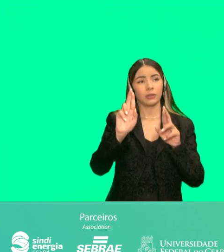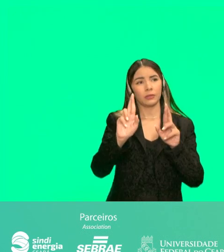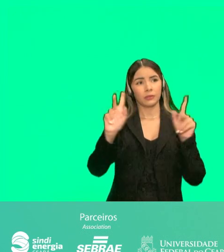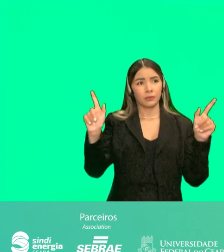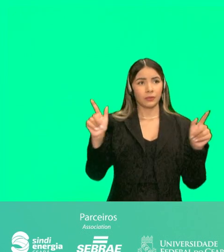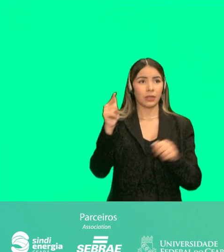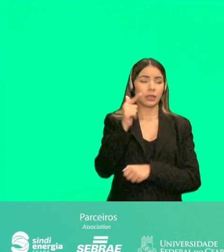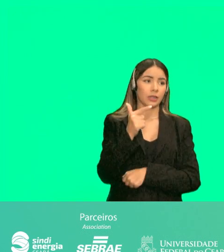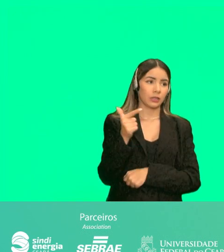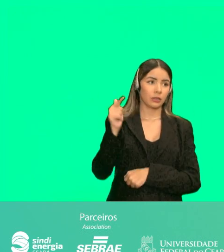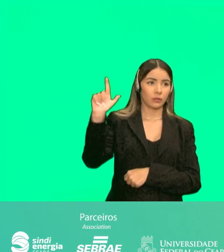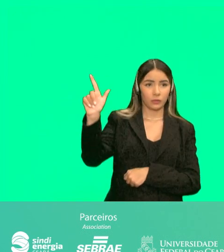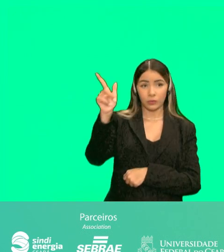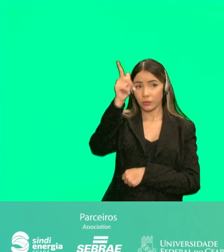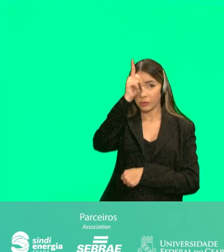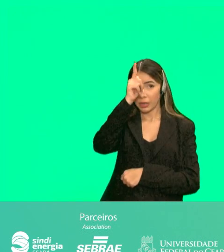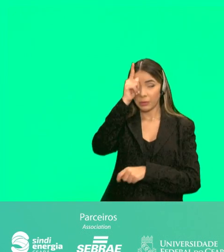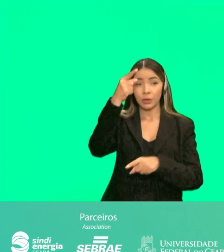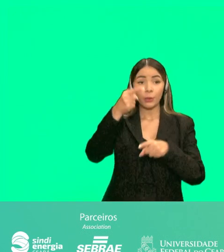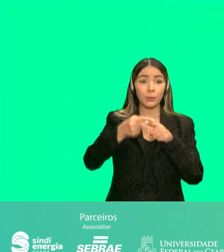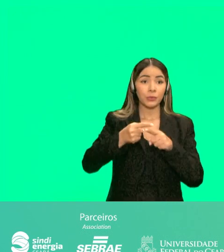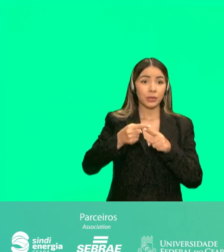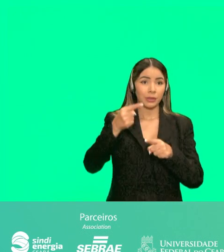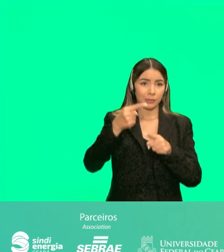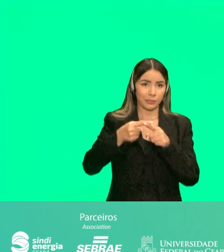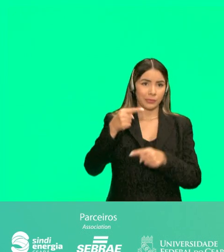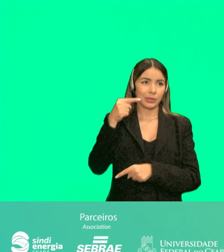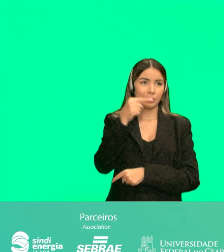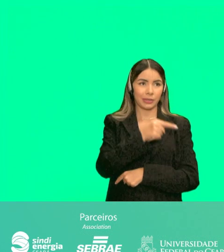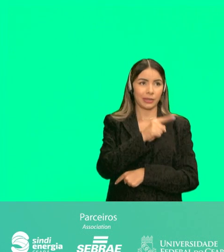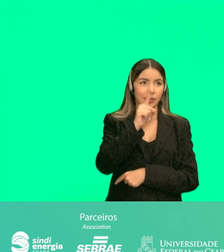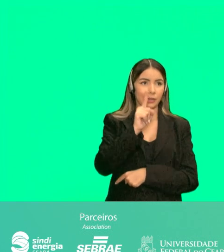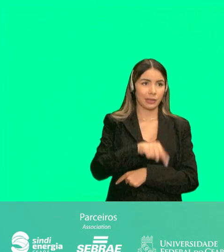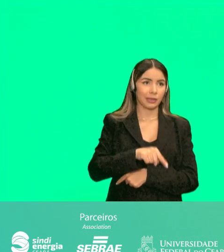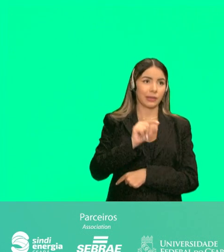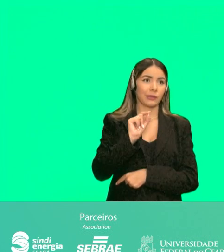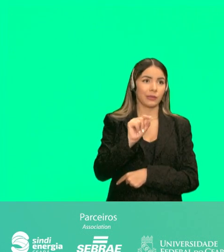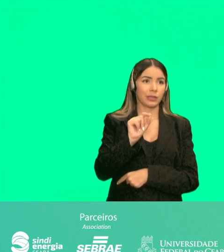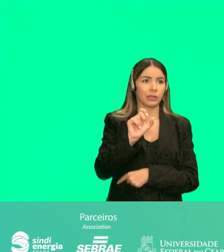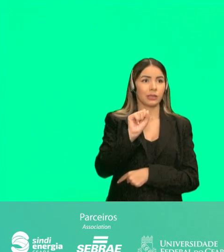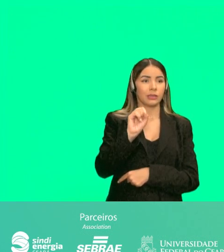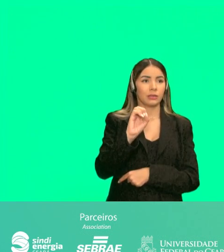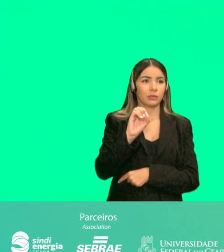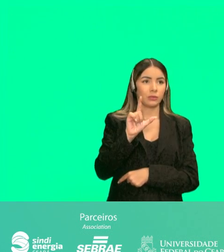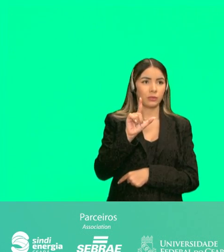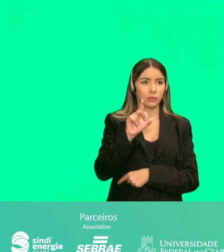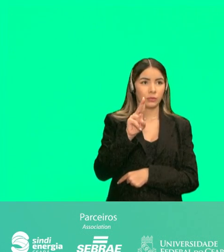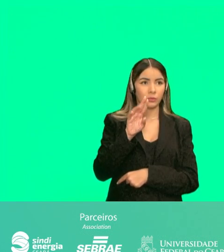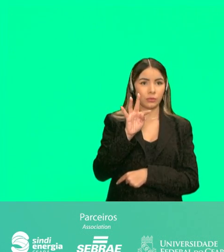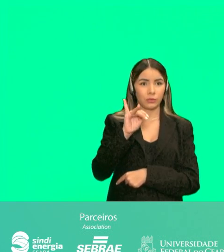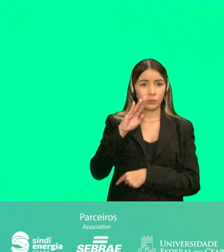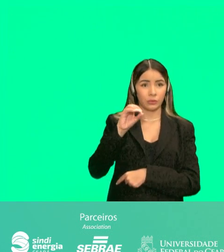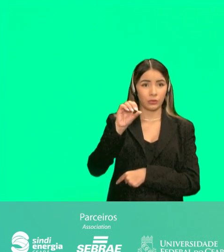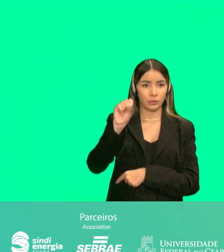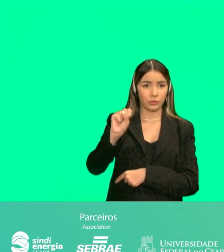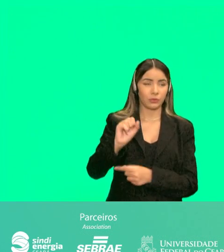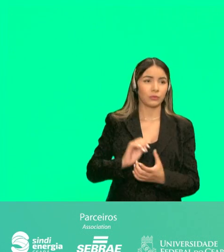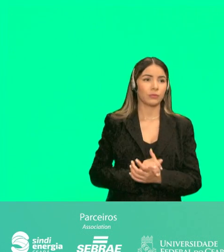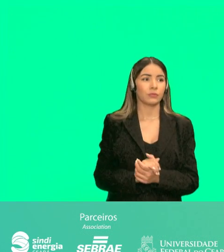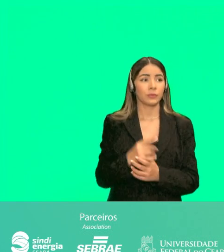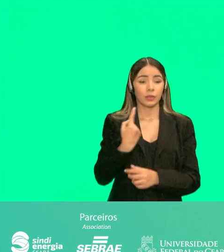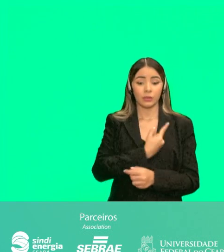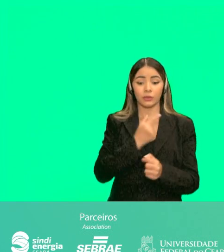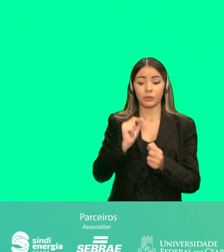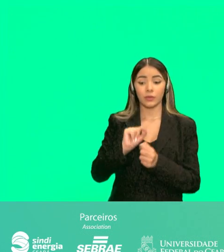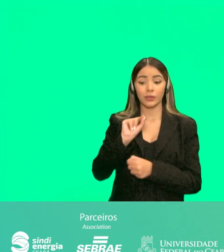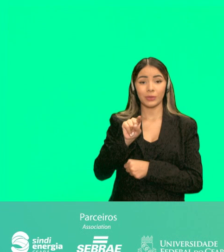aqui da This Alemanha. is a tailor-made Ela é uma solution. solução tailor-made. We have Então, a a gente minimum faz todo size, esse obviously, to Lógico, a gente tem 10